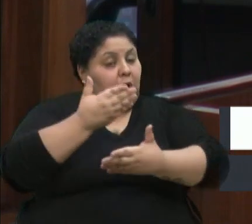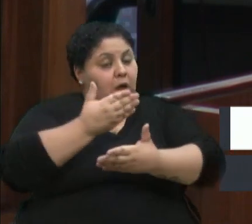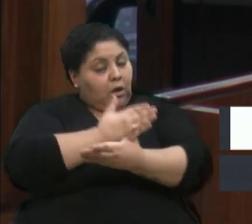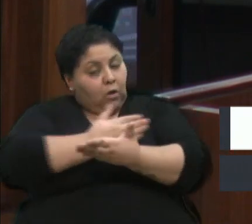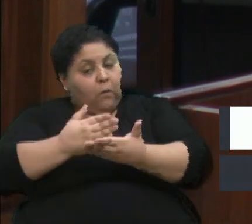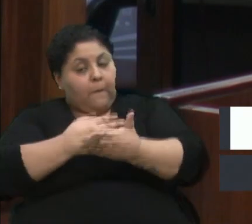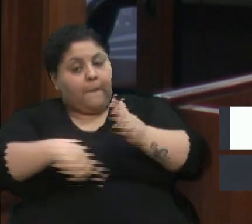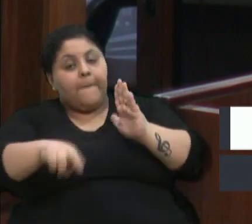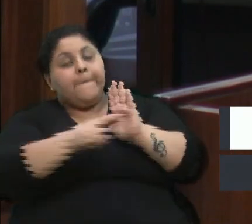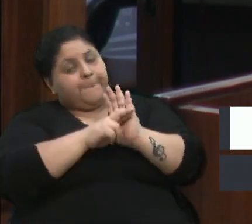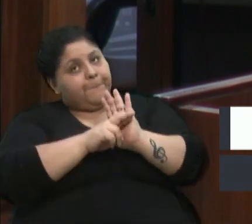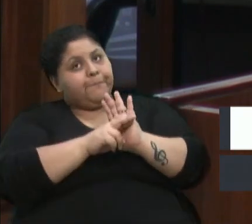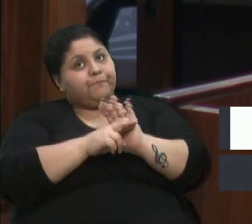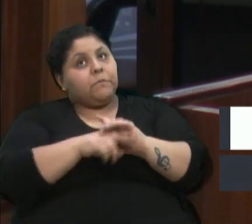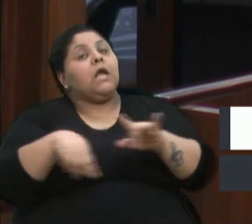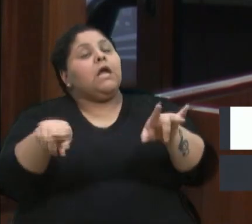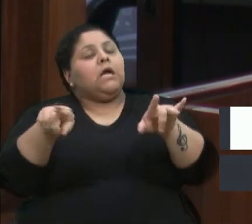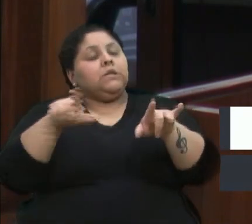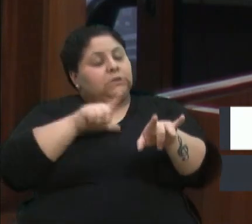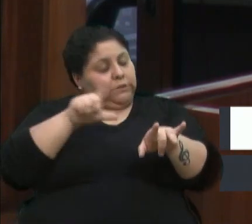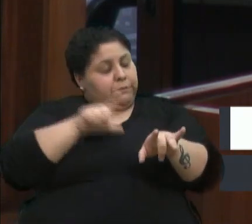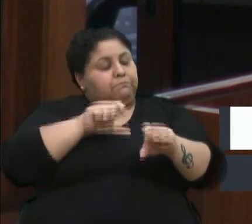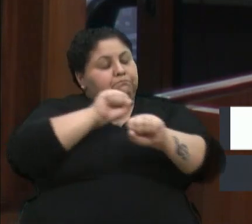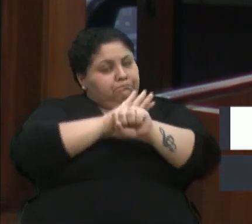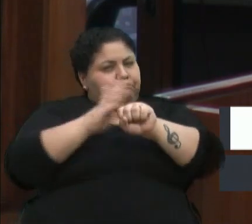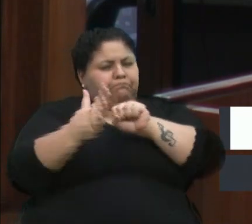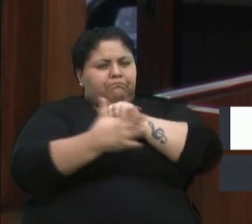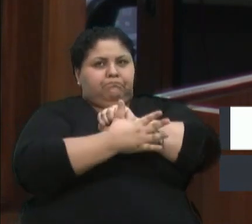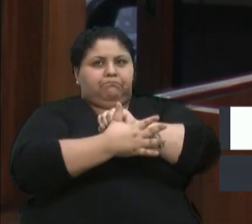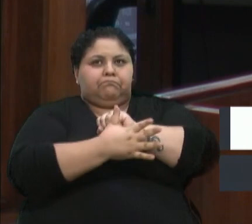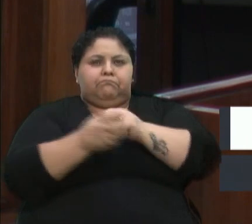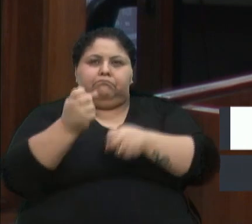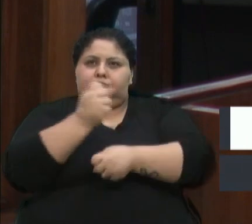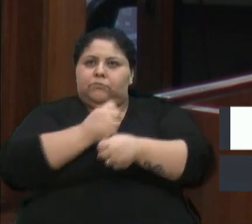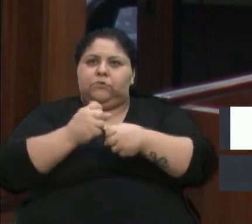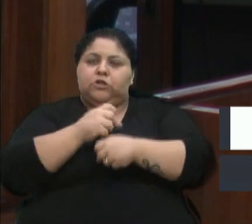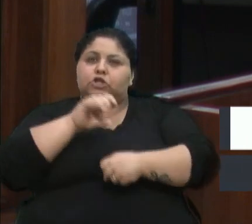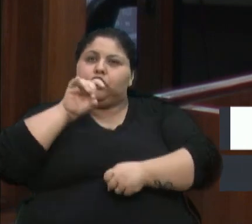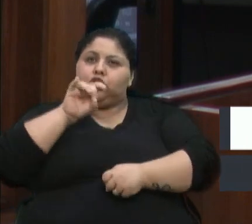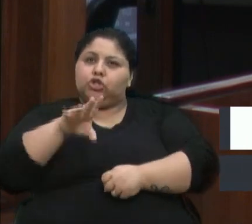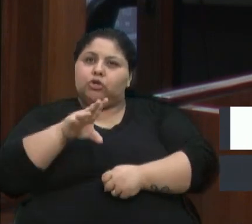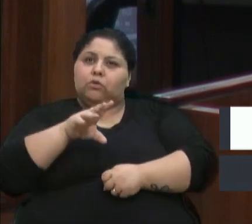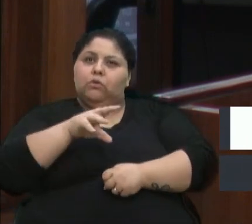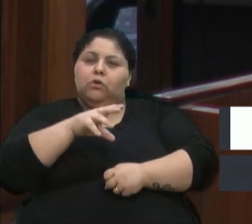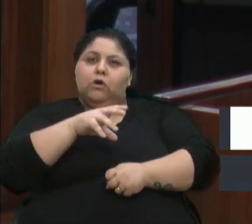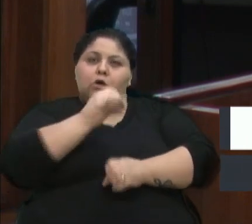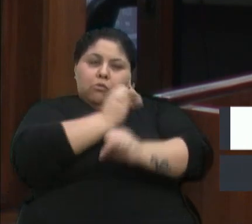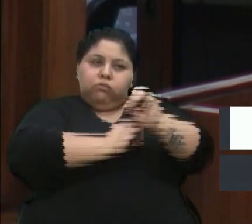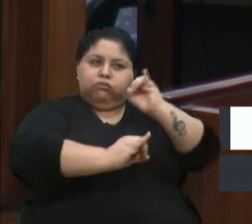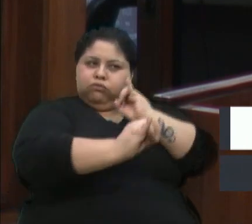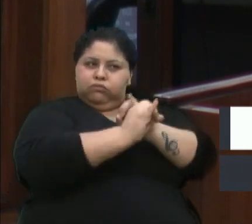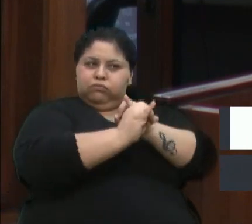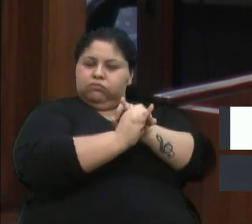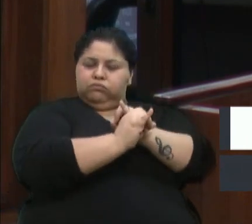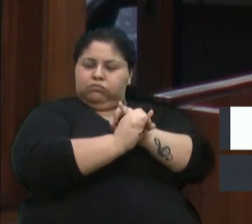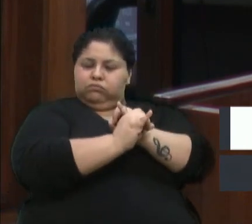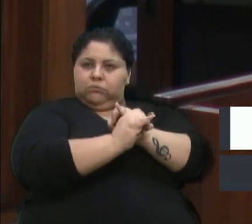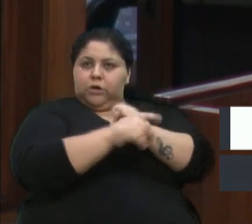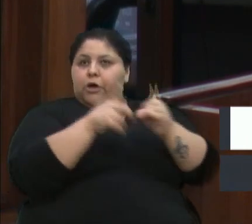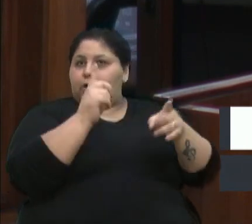Apesar da pandemia, né, teve um ano que a meia maratona foi feita de forma virtual, um ano não teve, por